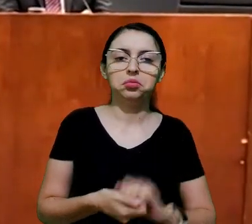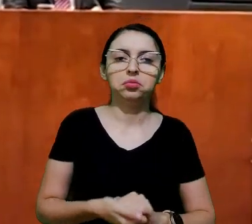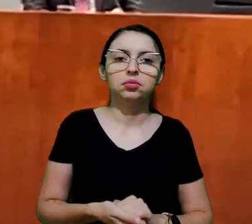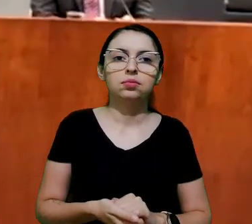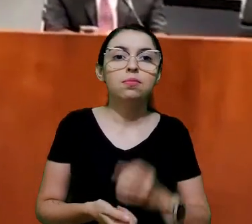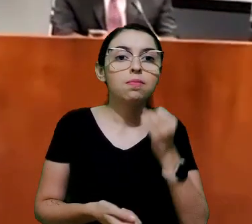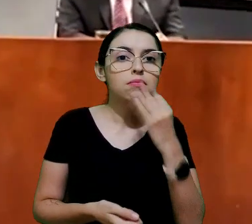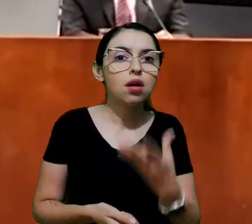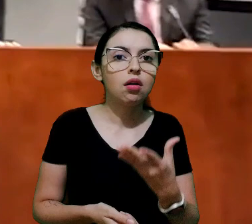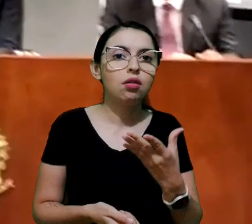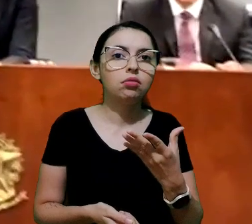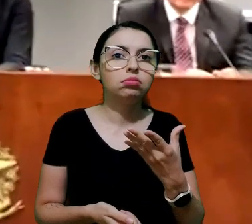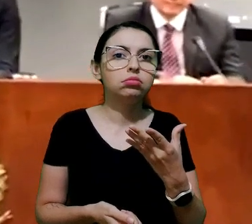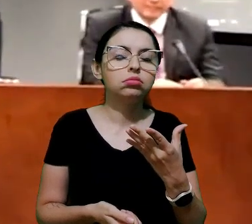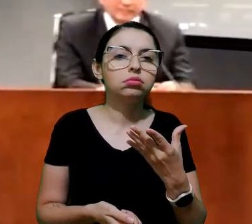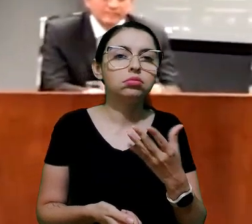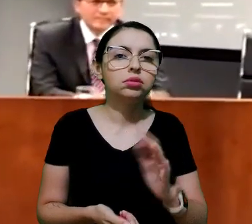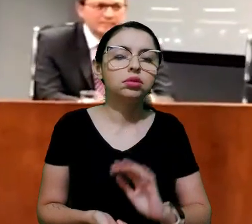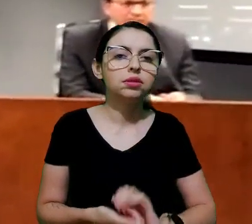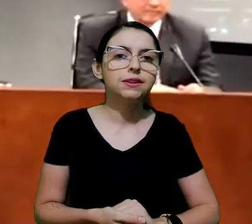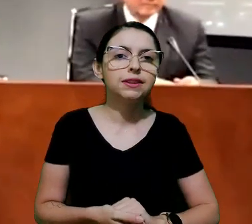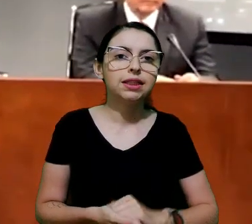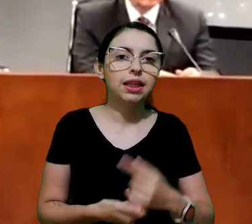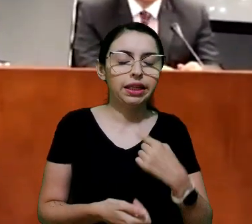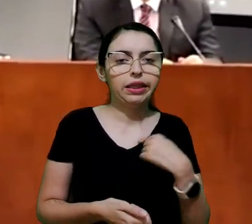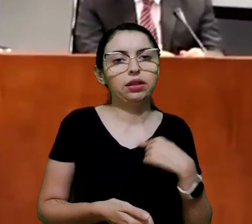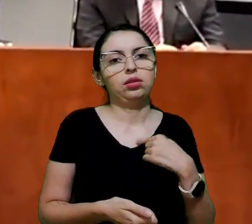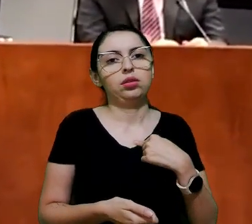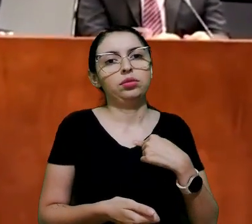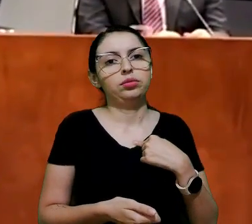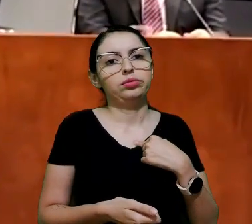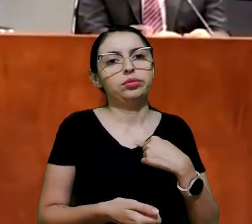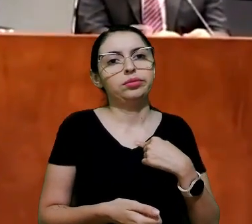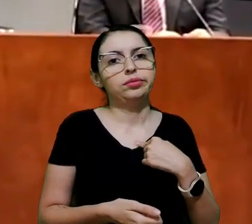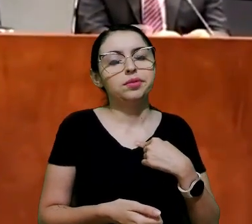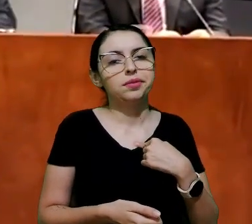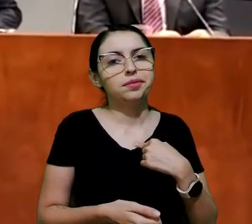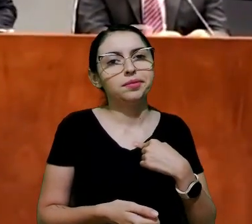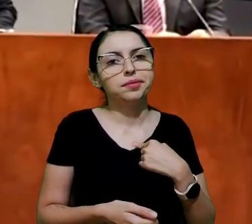Mariana, mais alguma pergunta? Não? Bom,